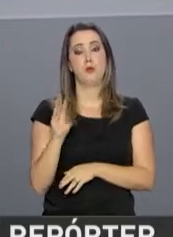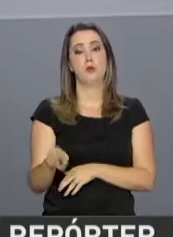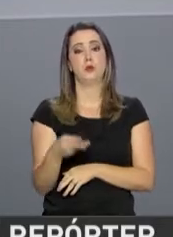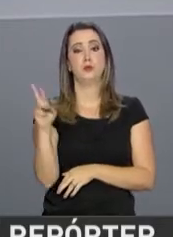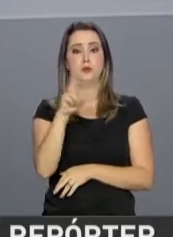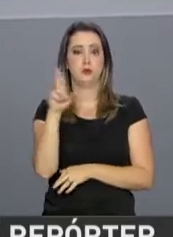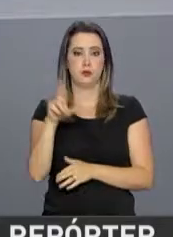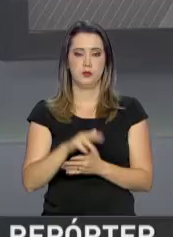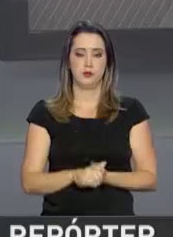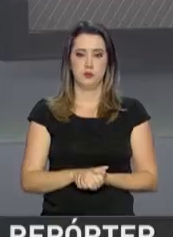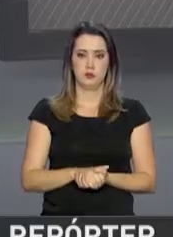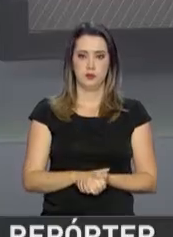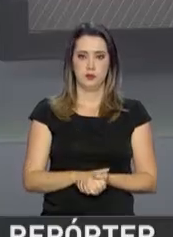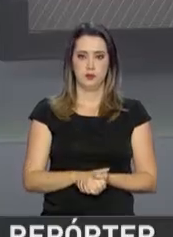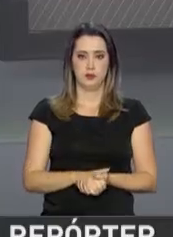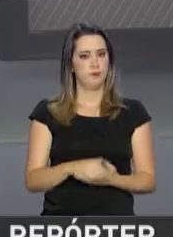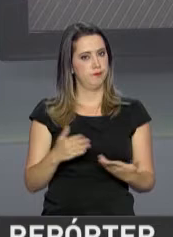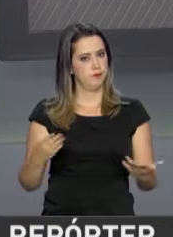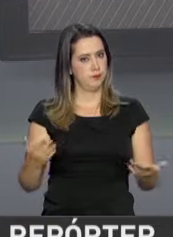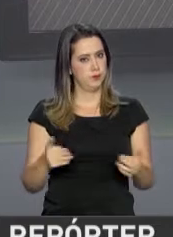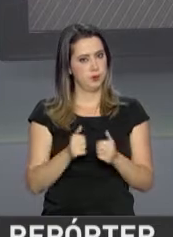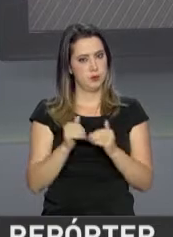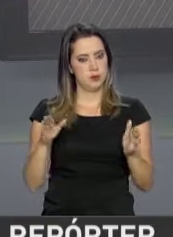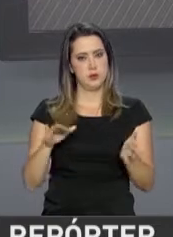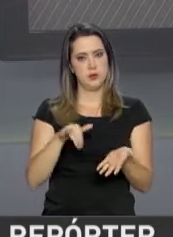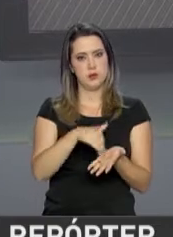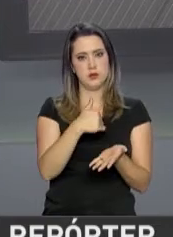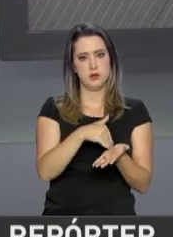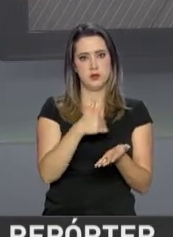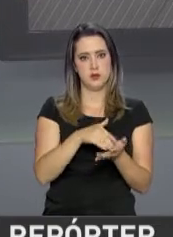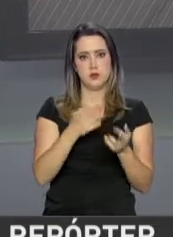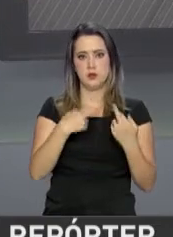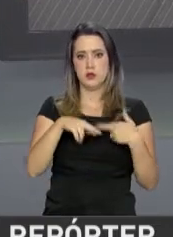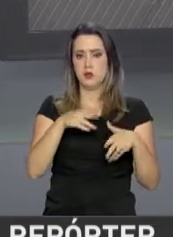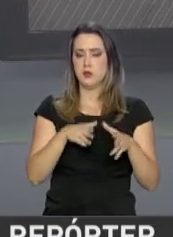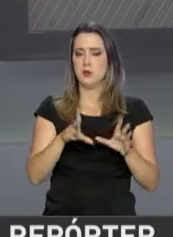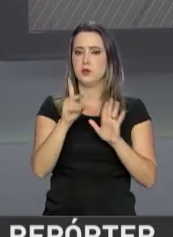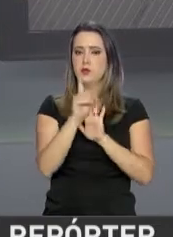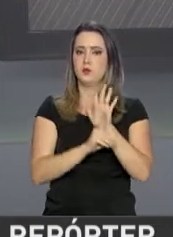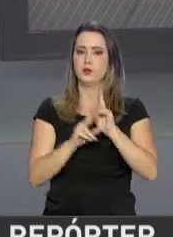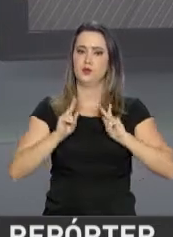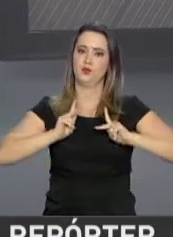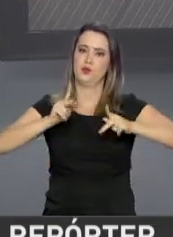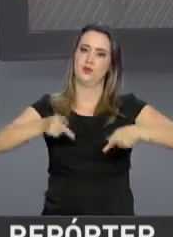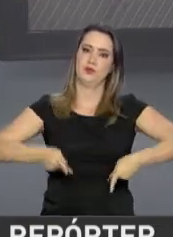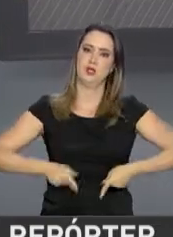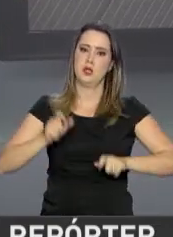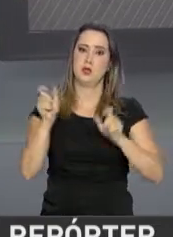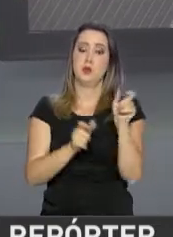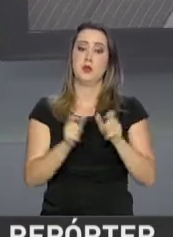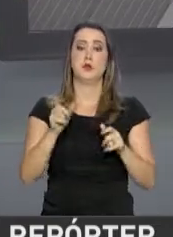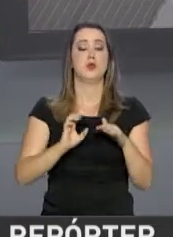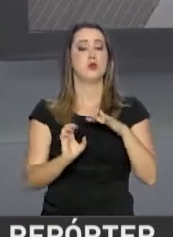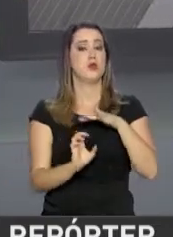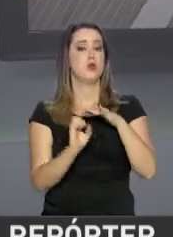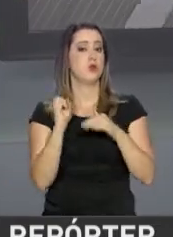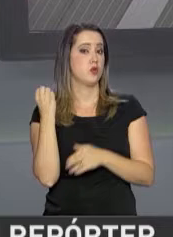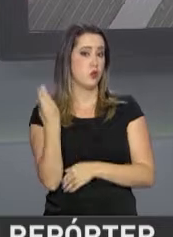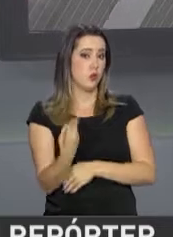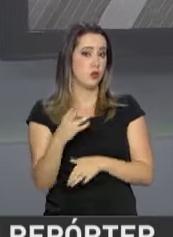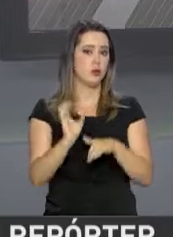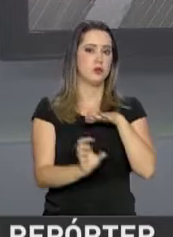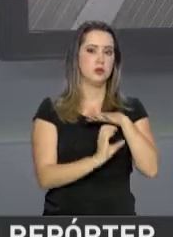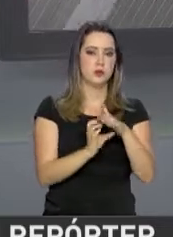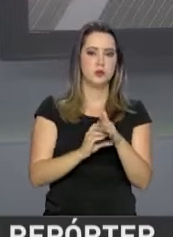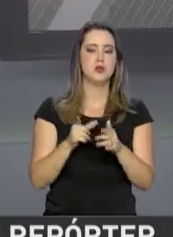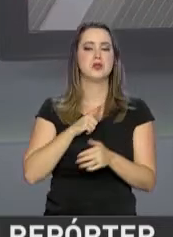reais estão abertas as inscrições para o prêmio direitos humanos voltado a pessoas físicas ou jurídicas que